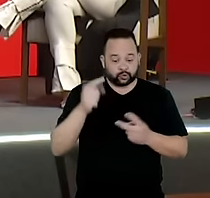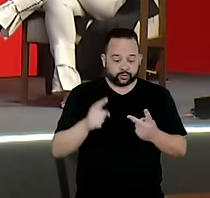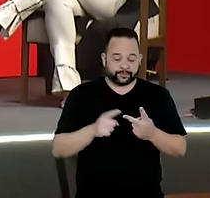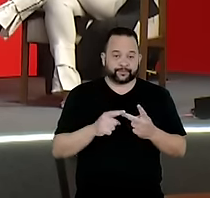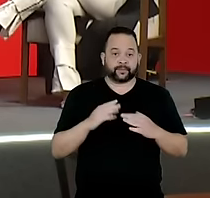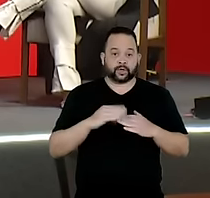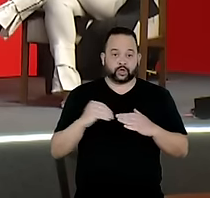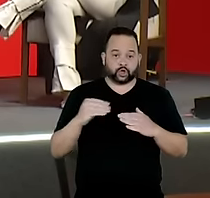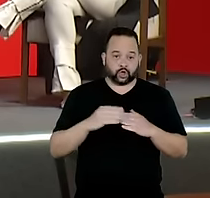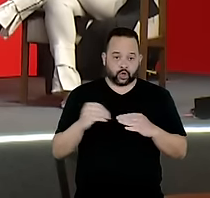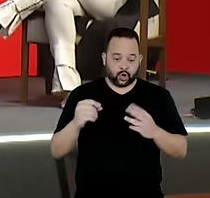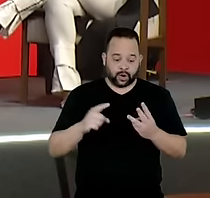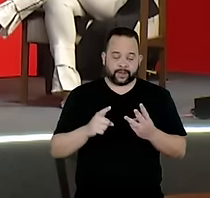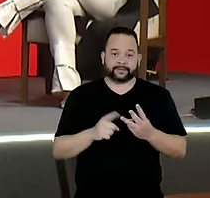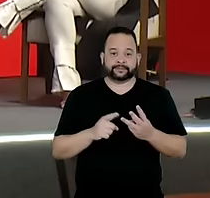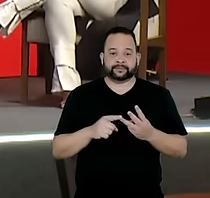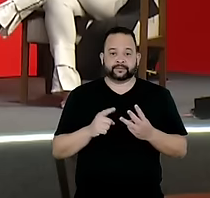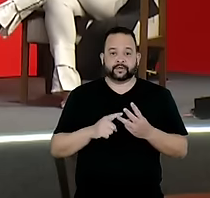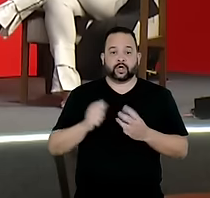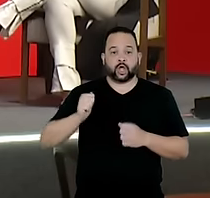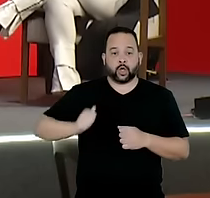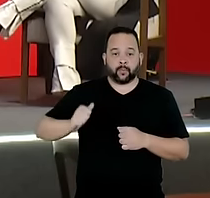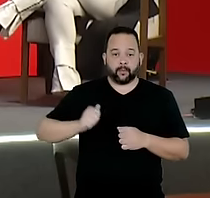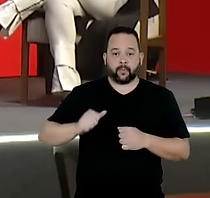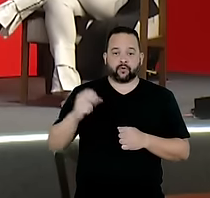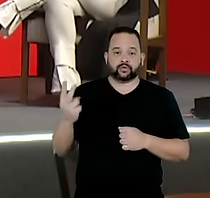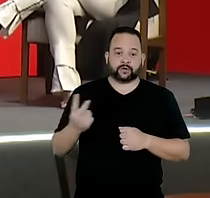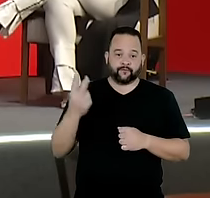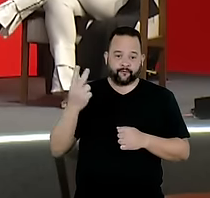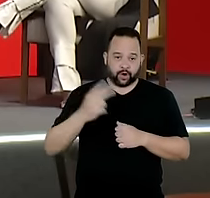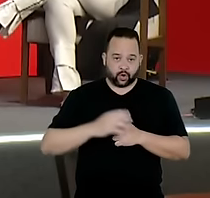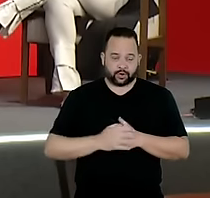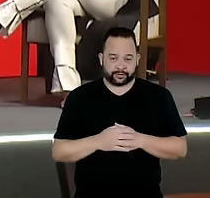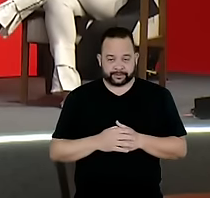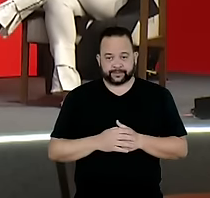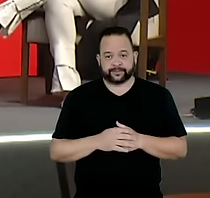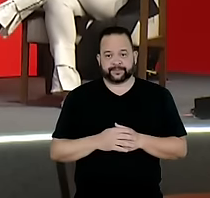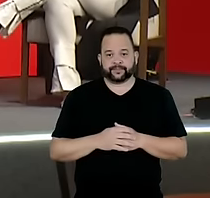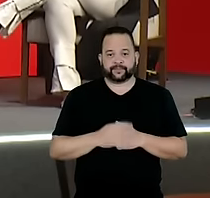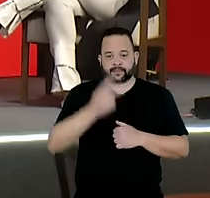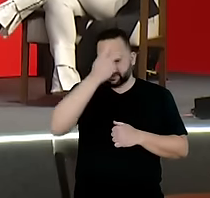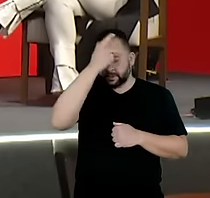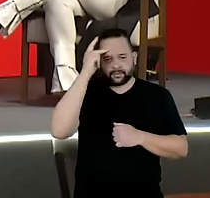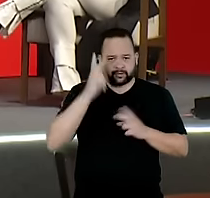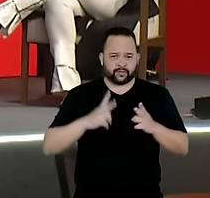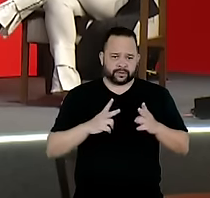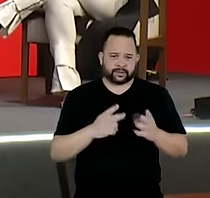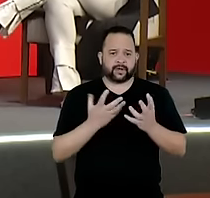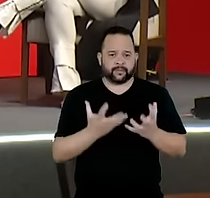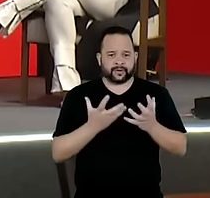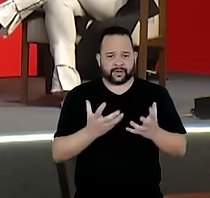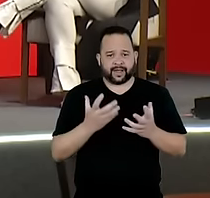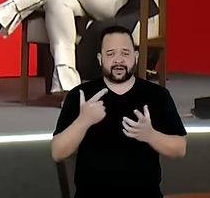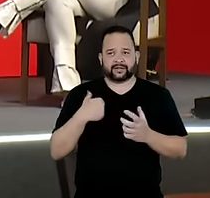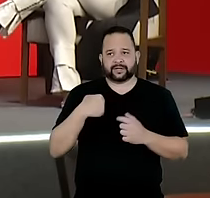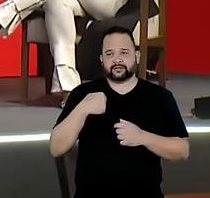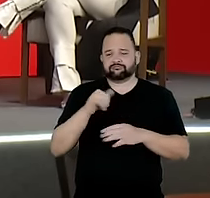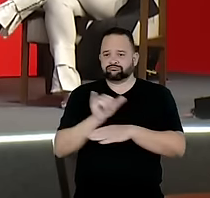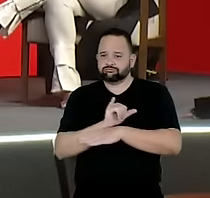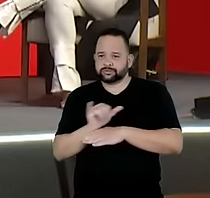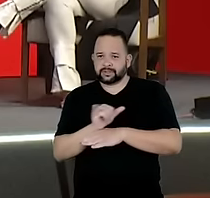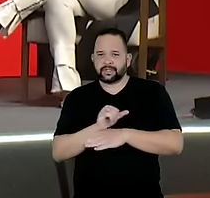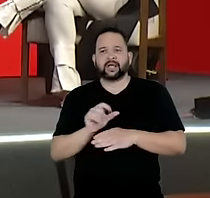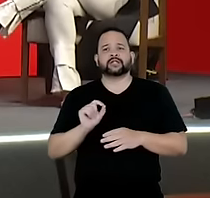exatamente sobre isso foi bom que o Adilson já resumiu várias as pessoas sempre querem as perspectivas e expectativas